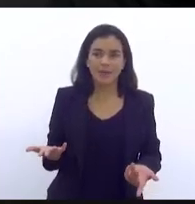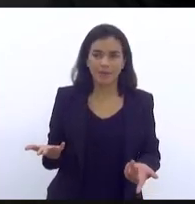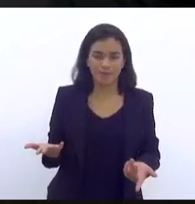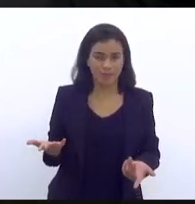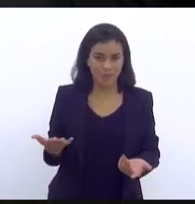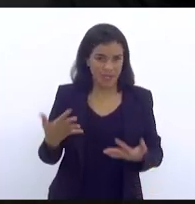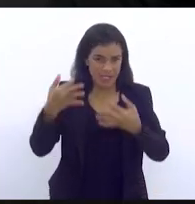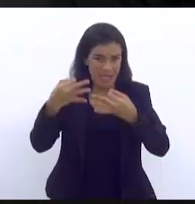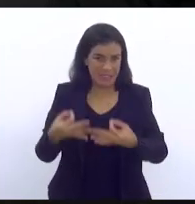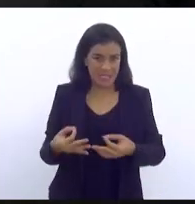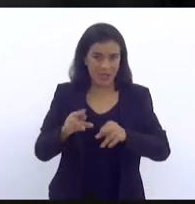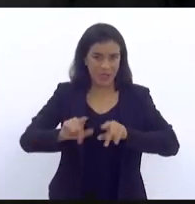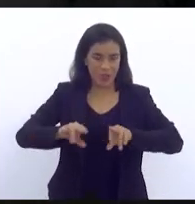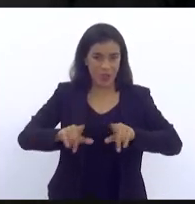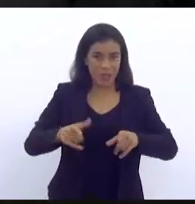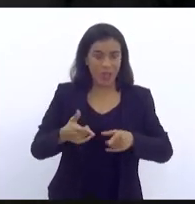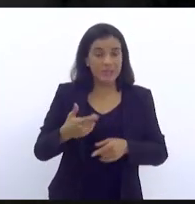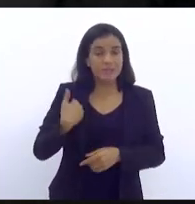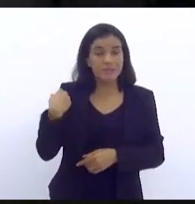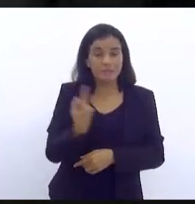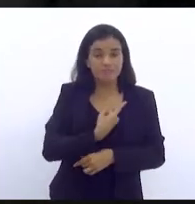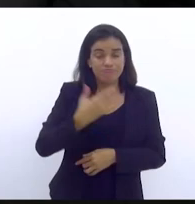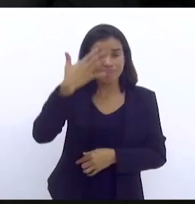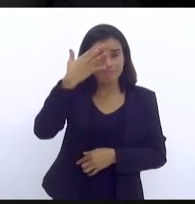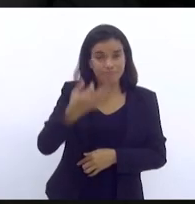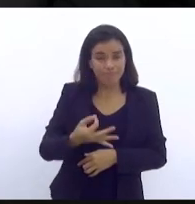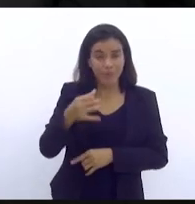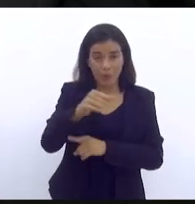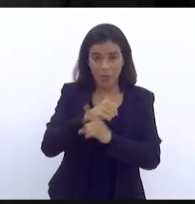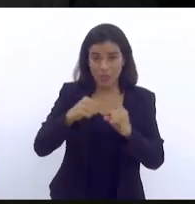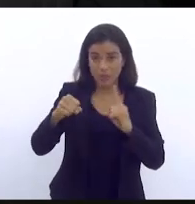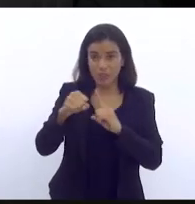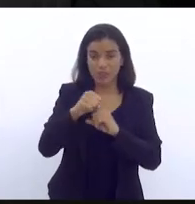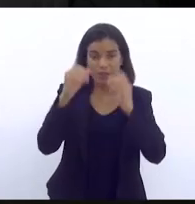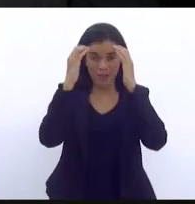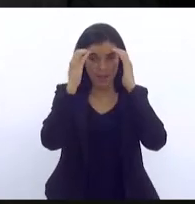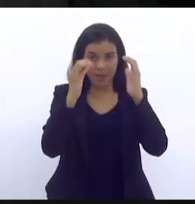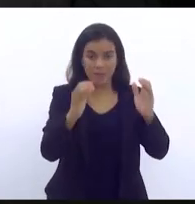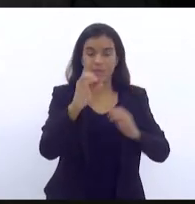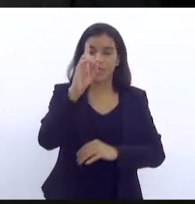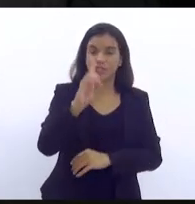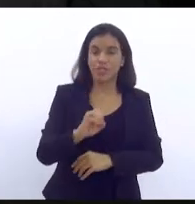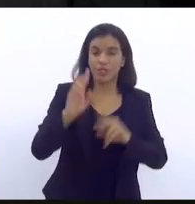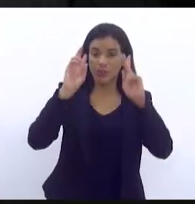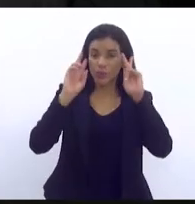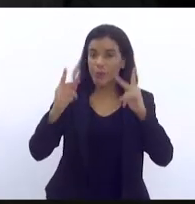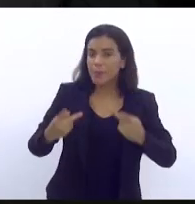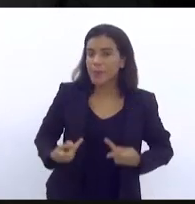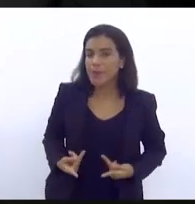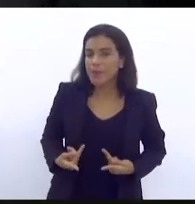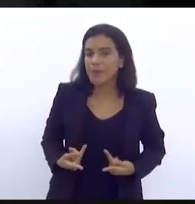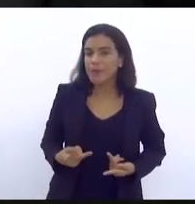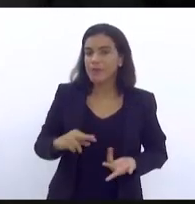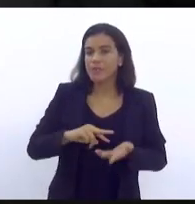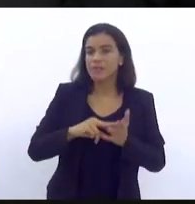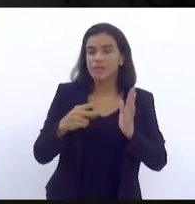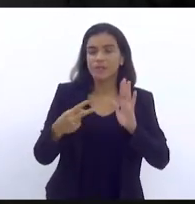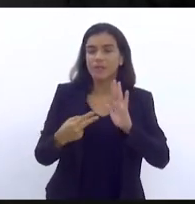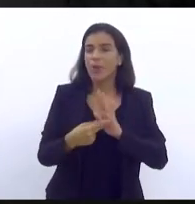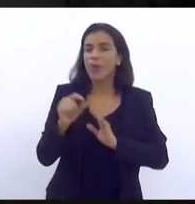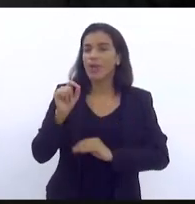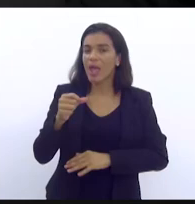correto se a gente entende que é uma sociedade que respeita os direitos humanos a gente tem então que